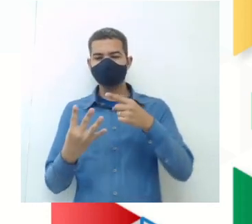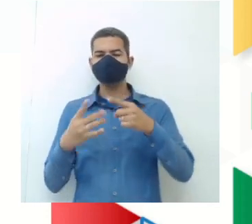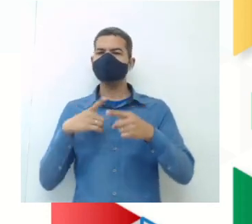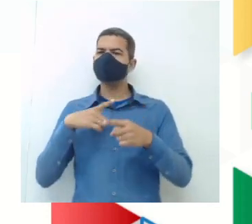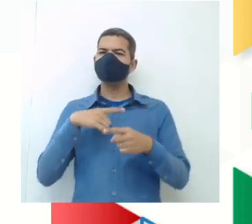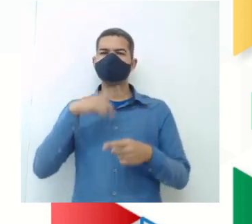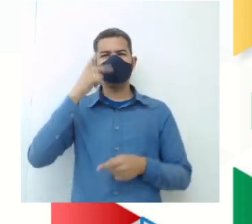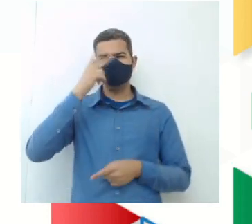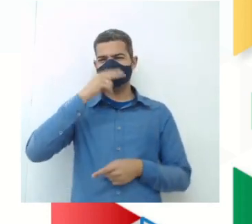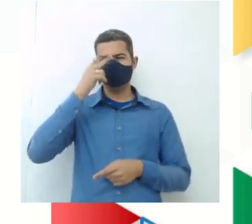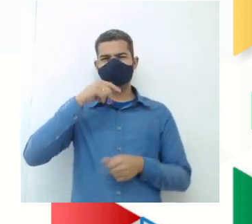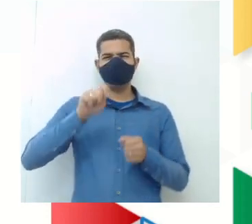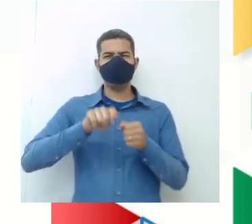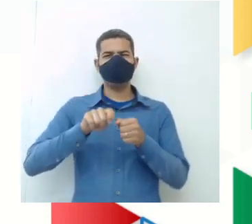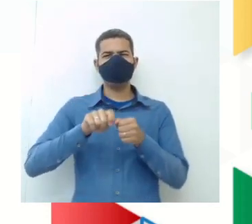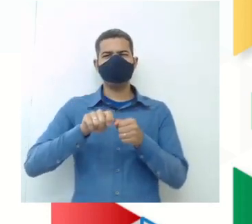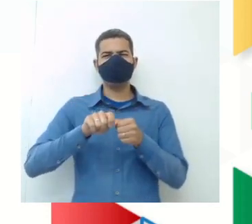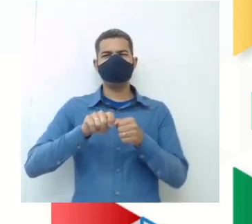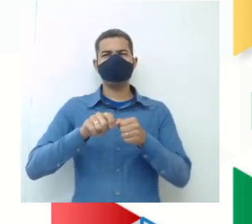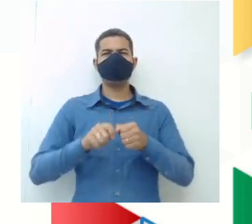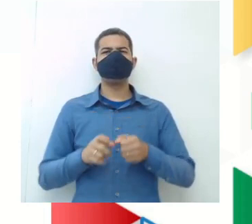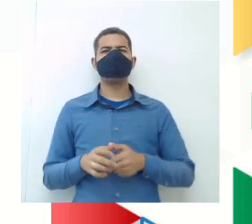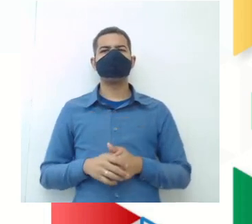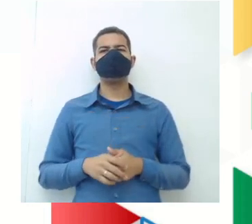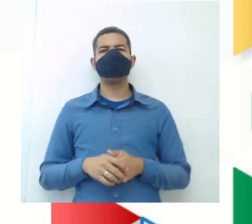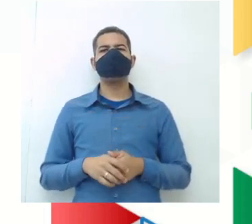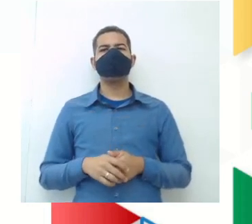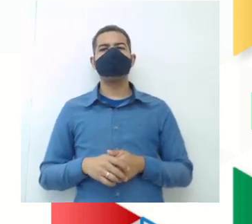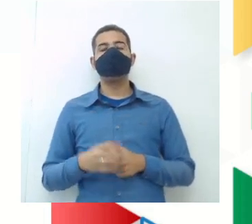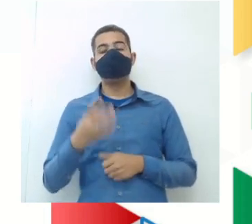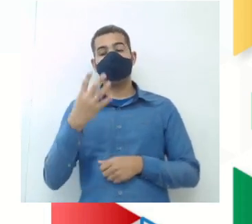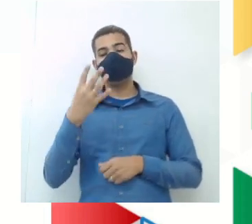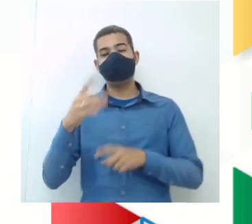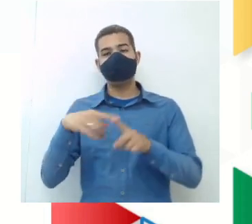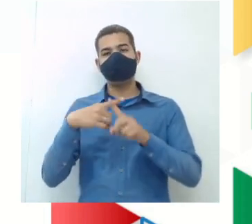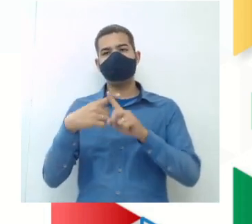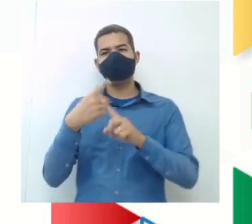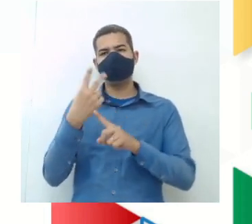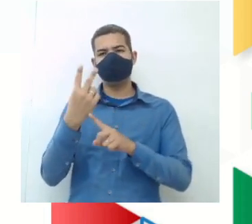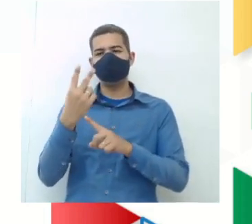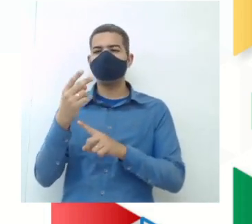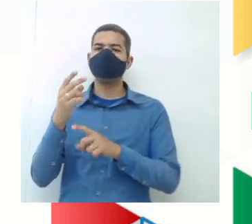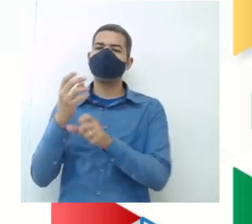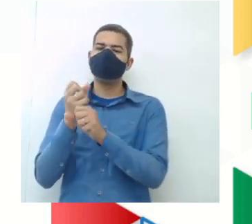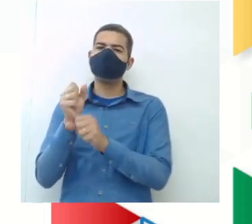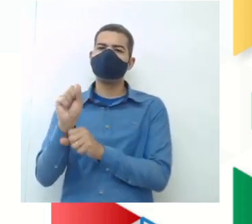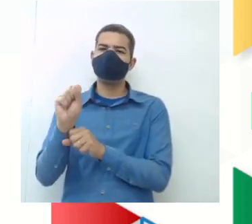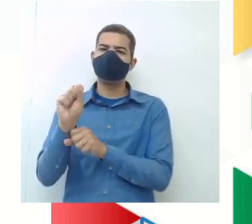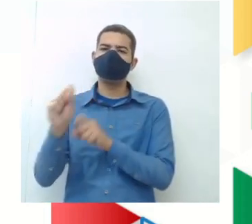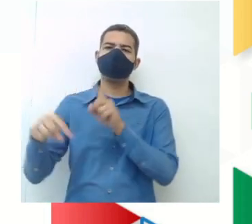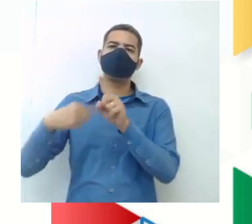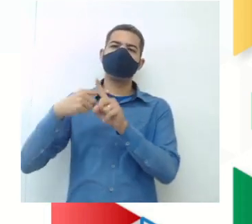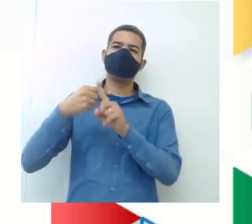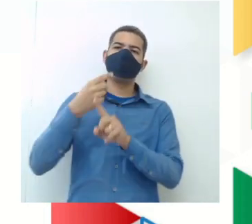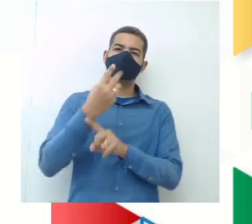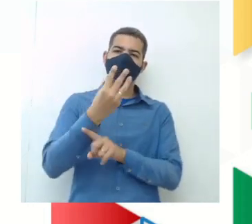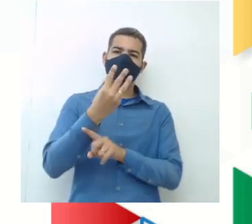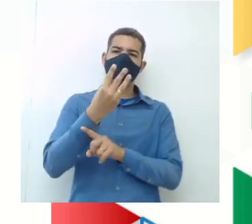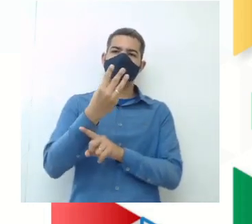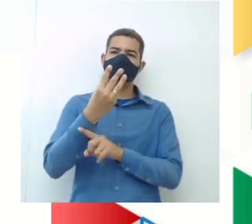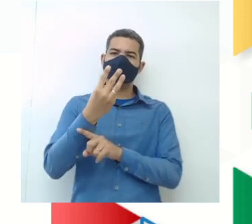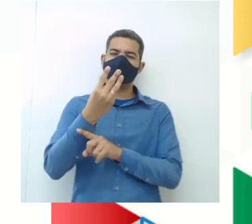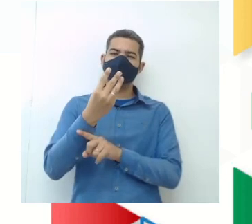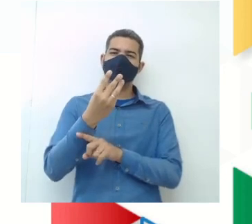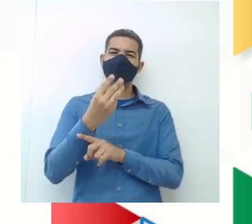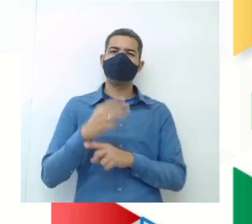a mesma coisa, repete o processo, ó. 4 vezes 2, 8, mais 3, tá bom? Então, 8